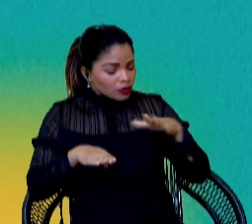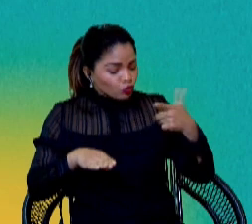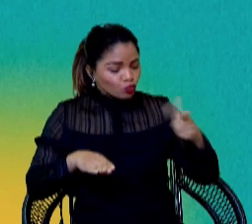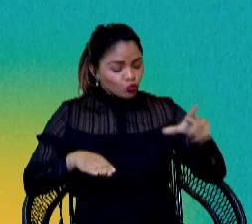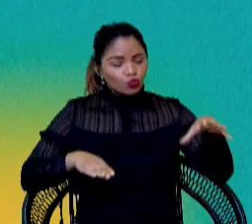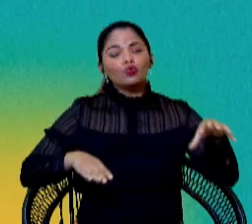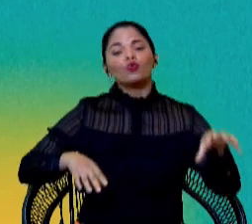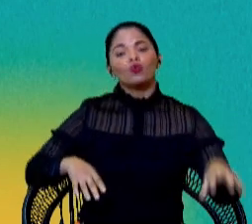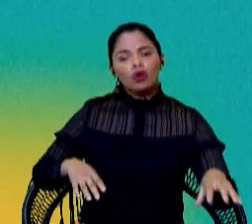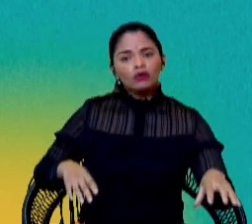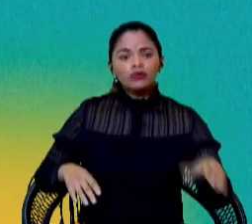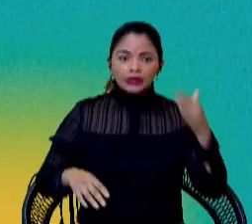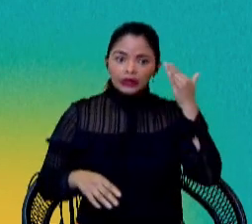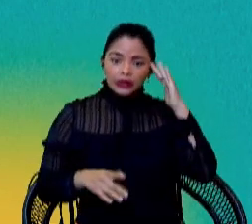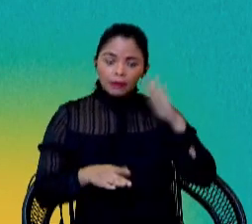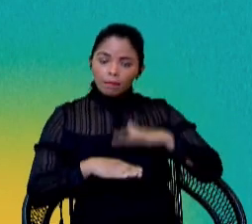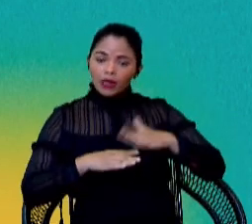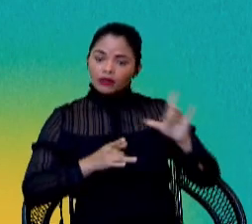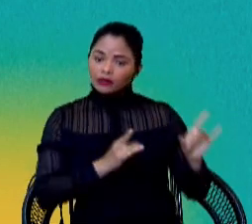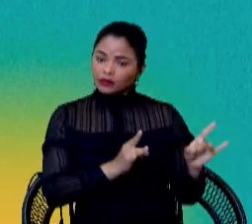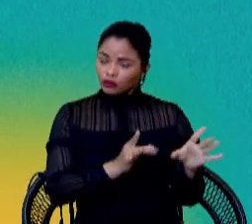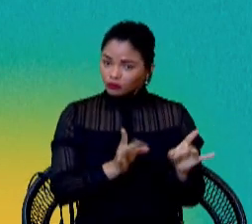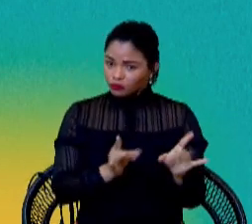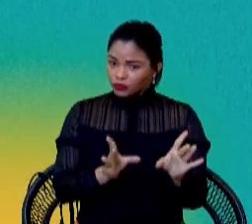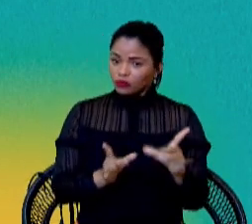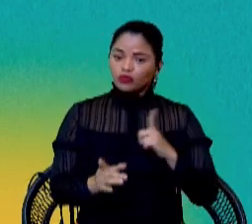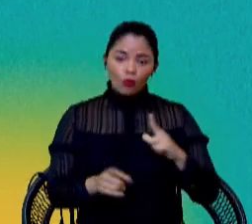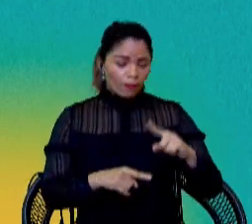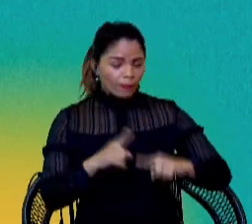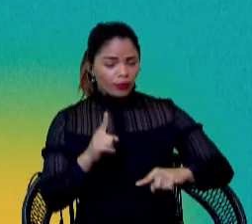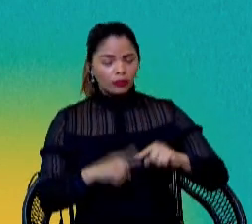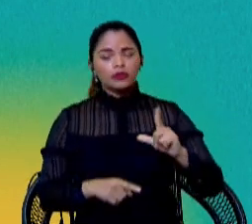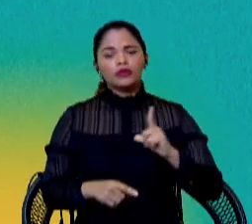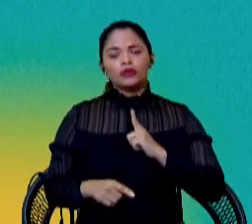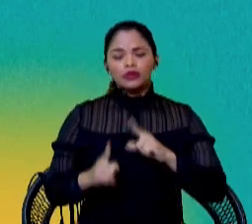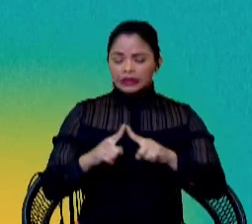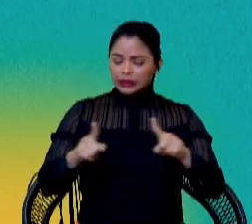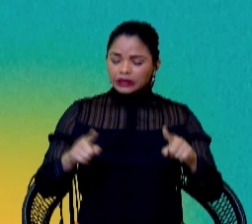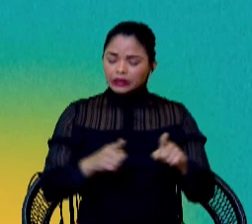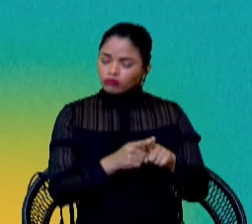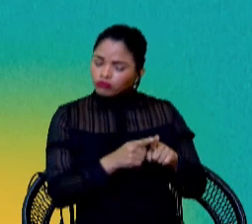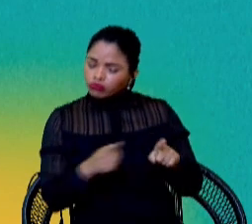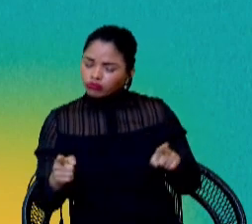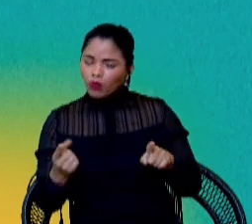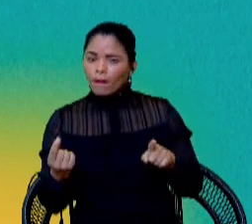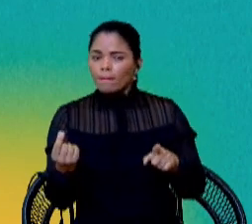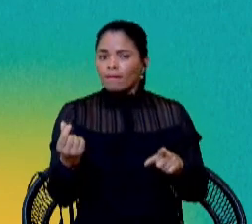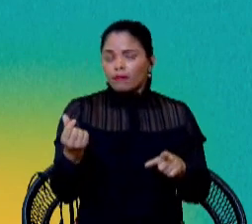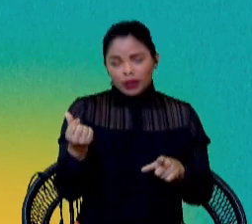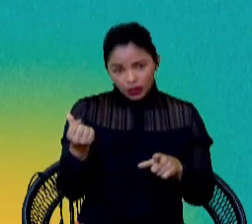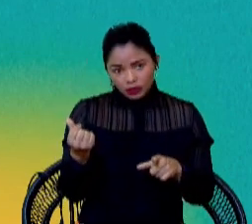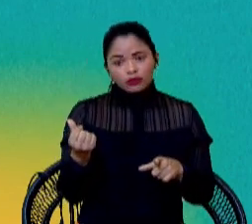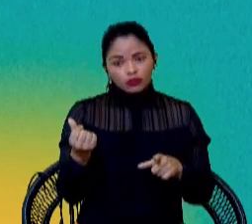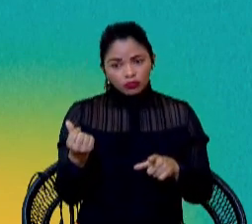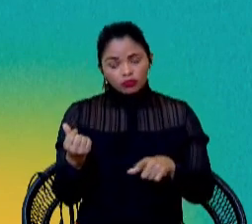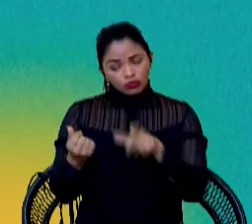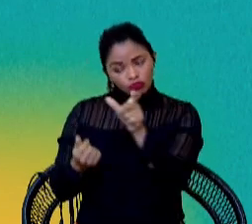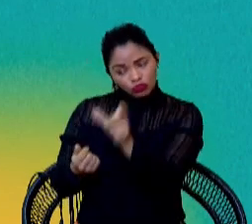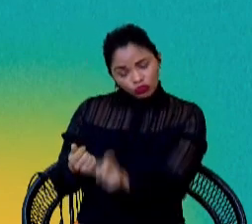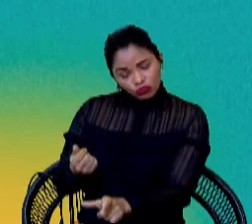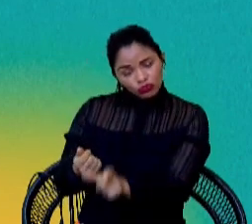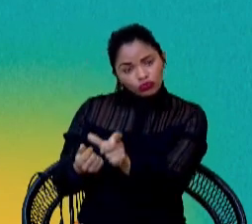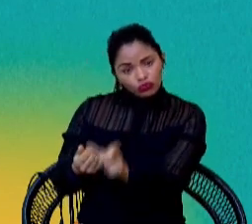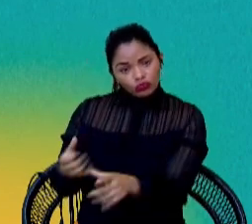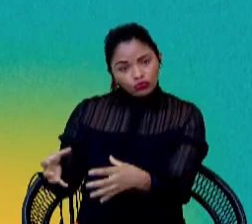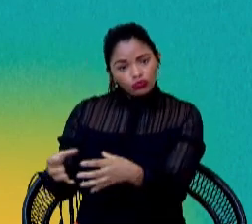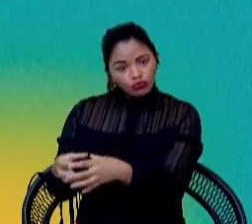você vai entender bastante da venda. Ah, Henrique, eu tenho produtos que têm essa linha de preço, ou são voltados para esses públicos demográficos,